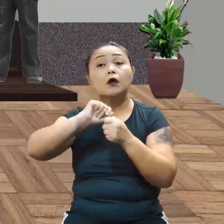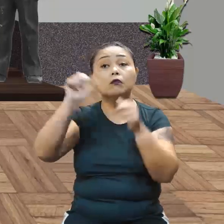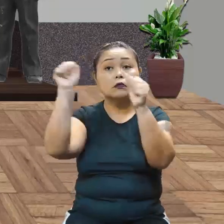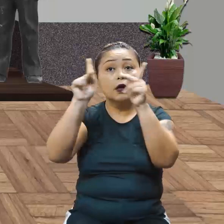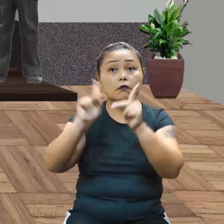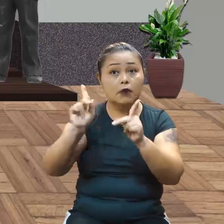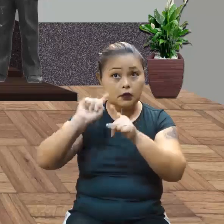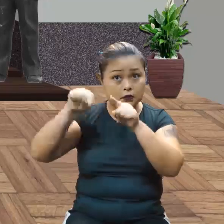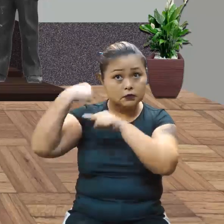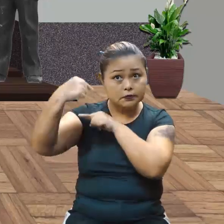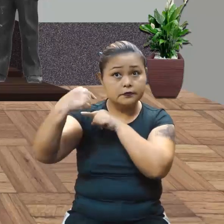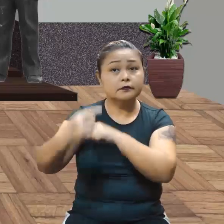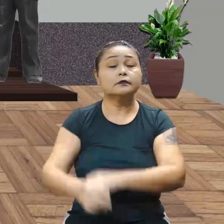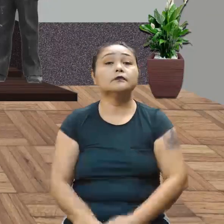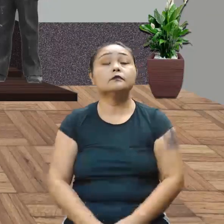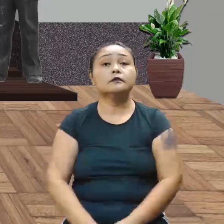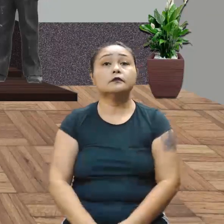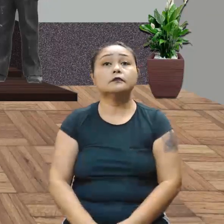ver mais lá para frente.